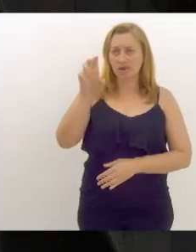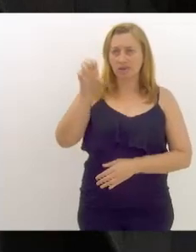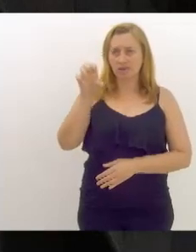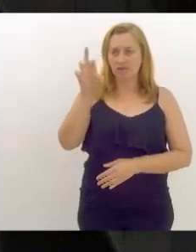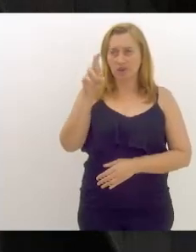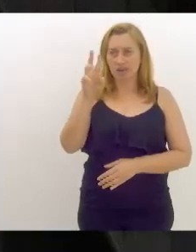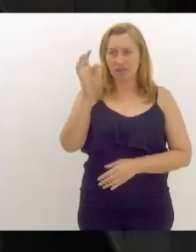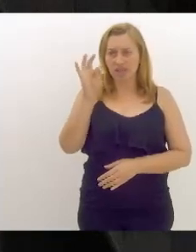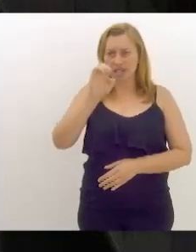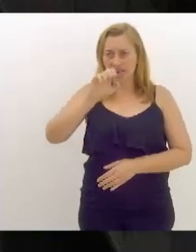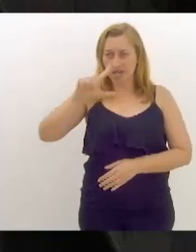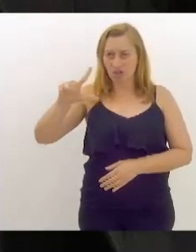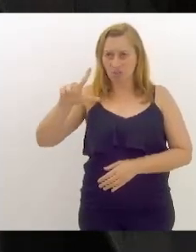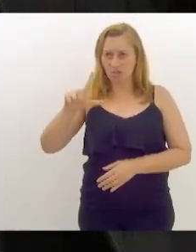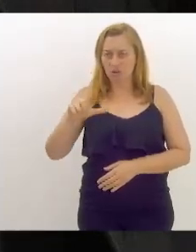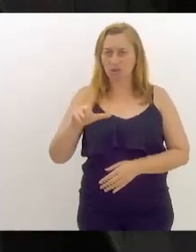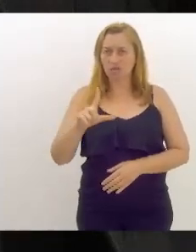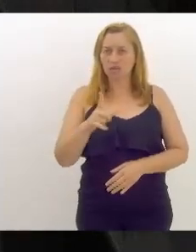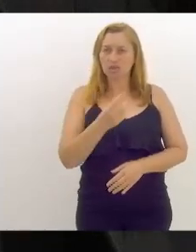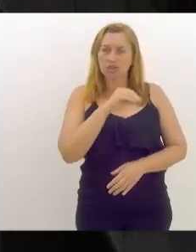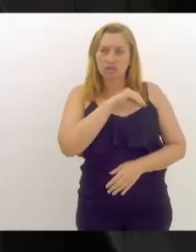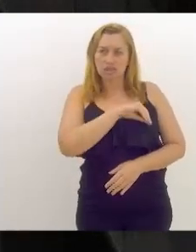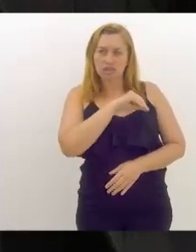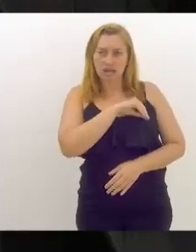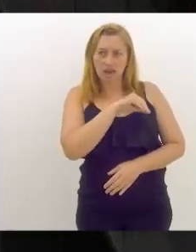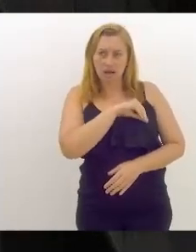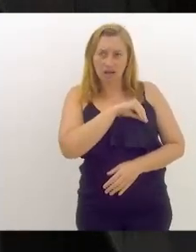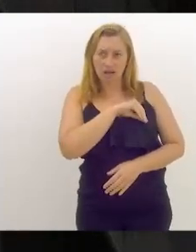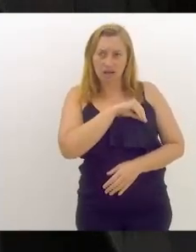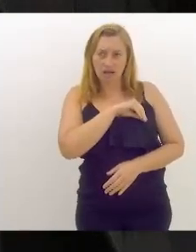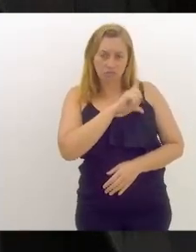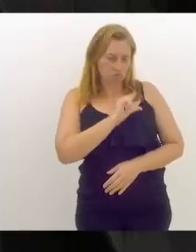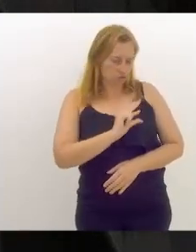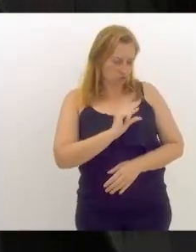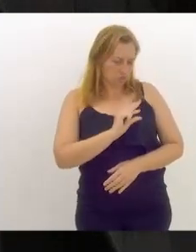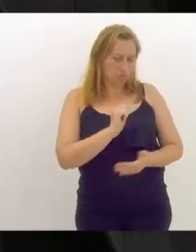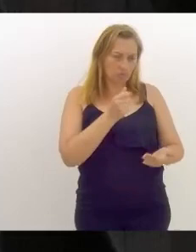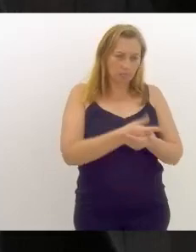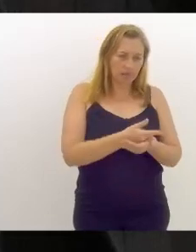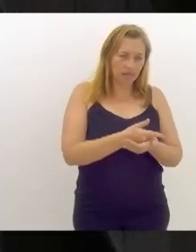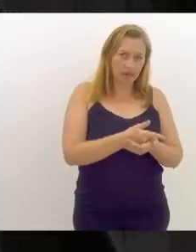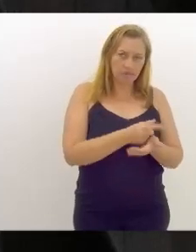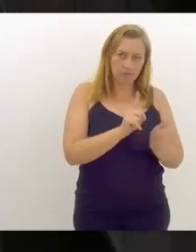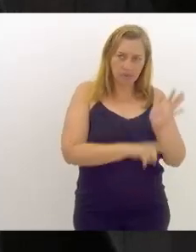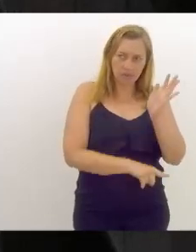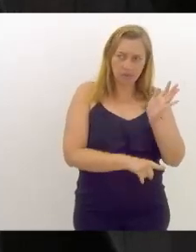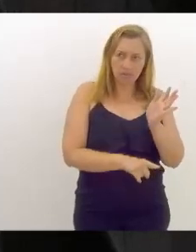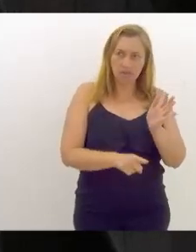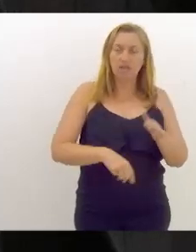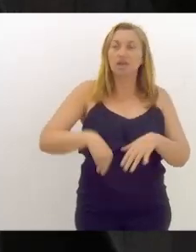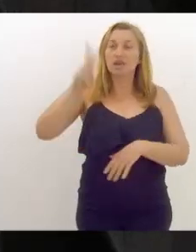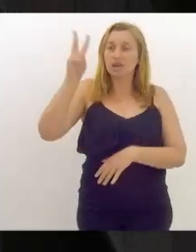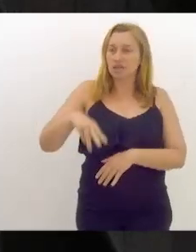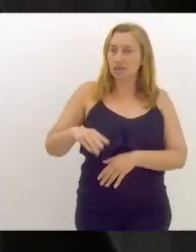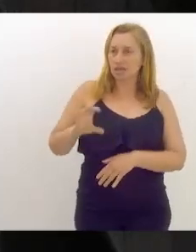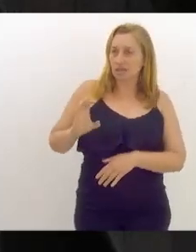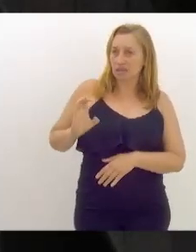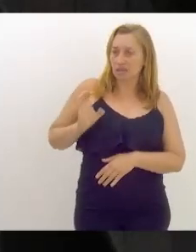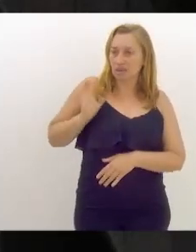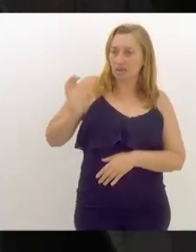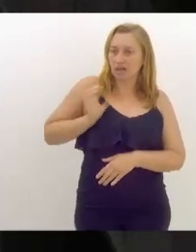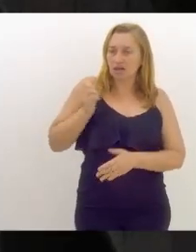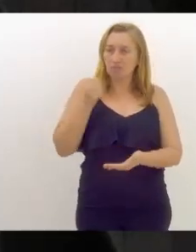né? Quem ganha menos, paga menos, e quem ganha mais, paga